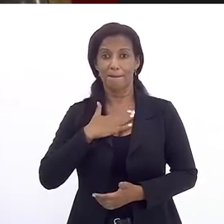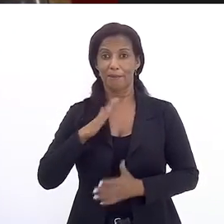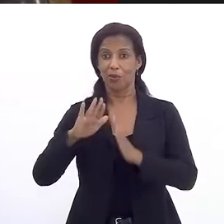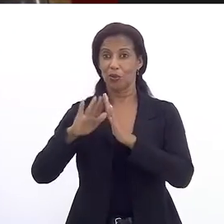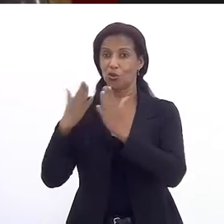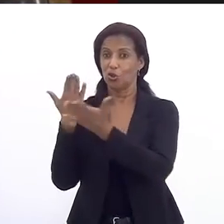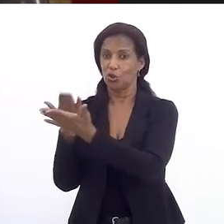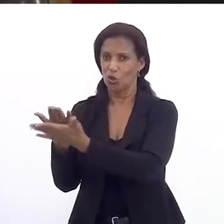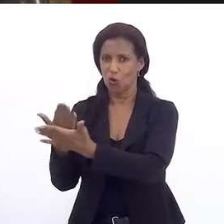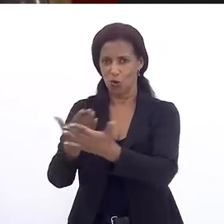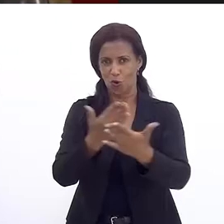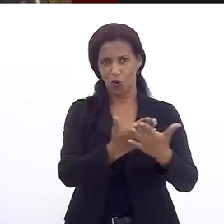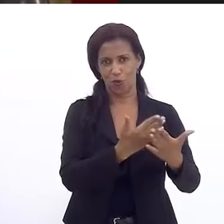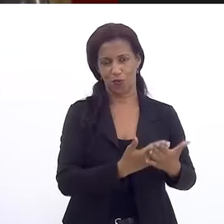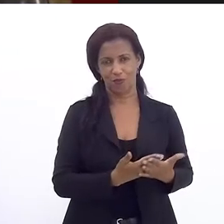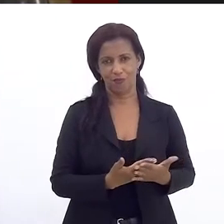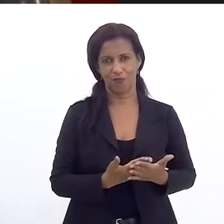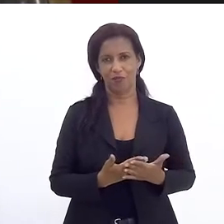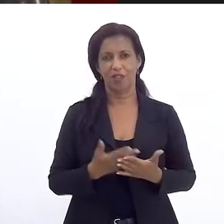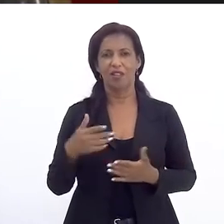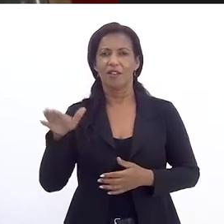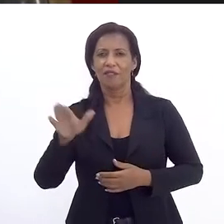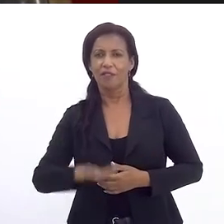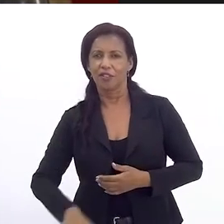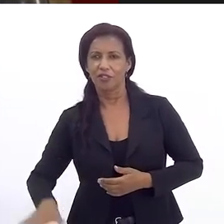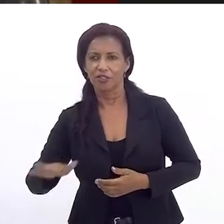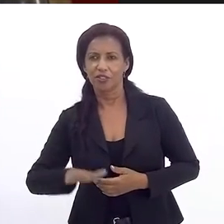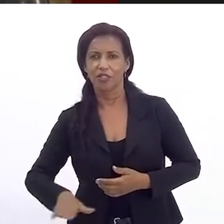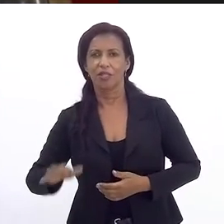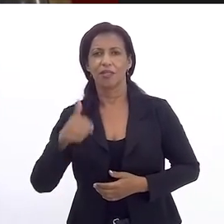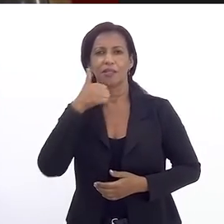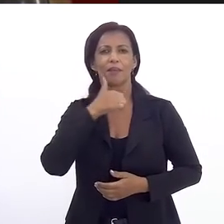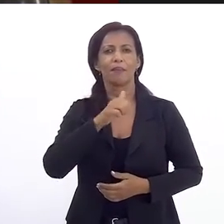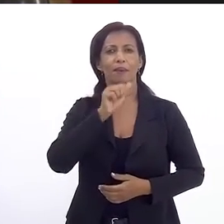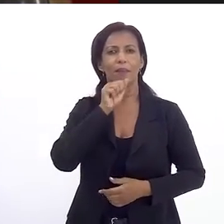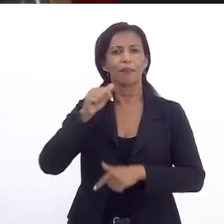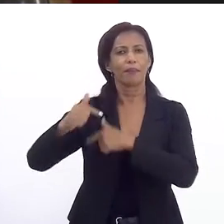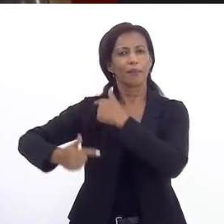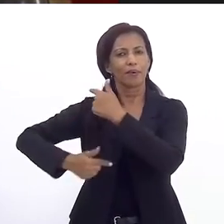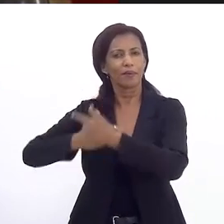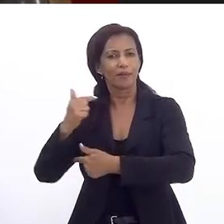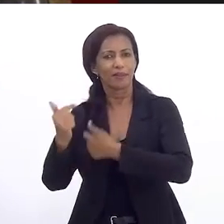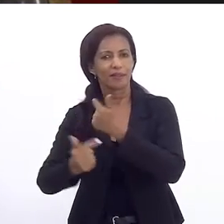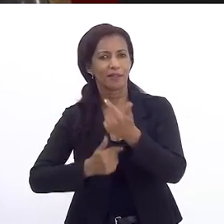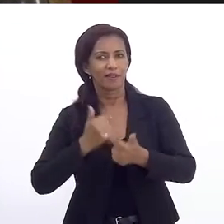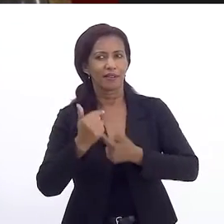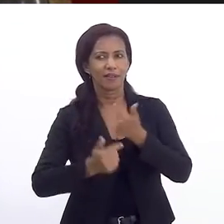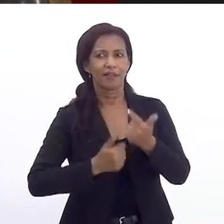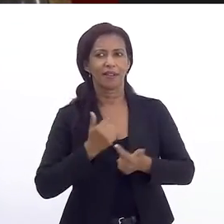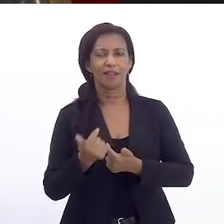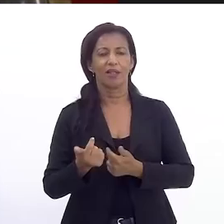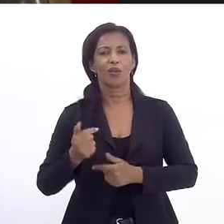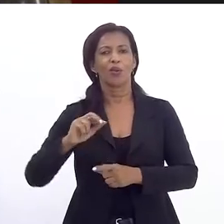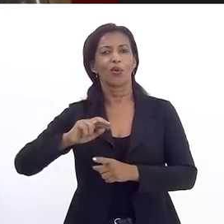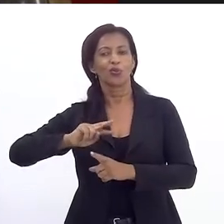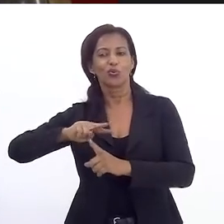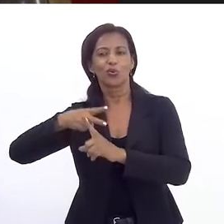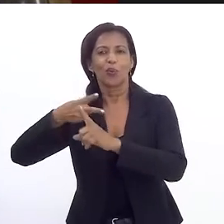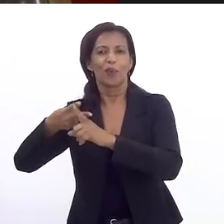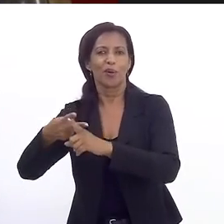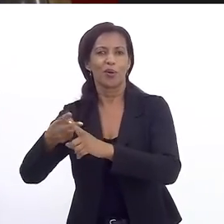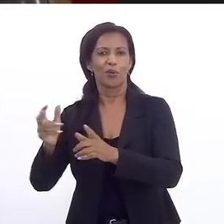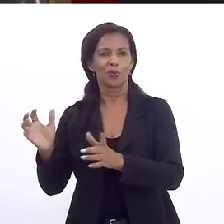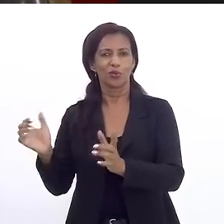a obra que eu mais fiz, assim, que tem um significado e um valor muito grande para mim, foram as